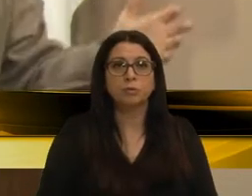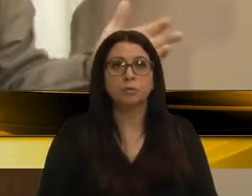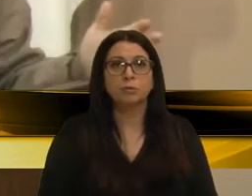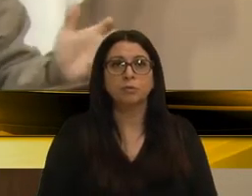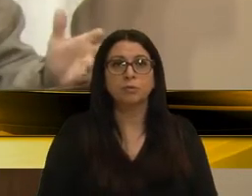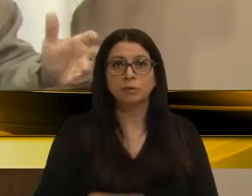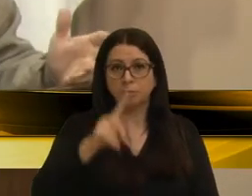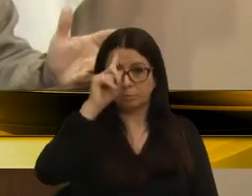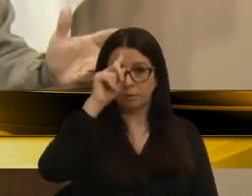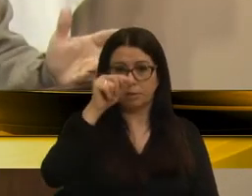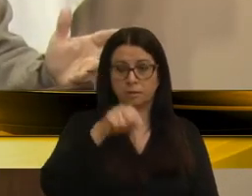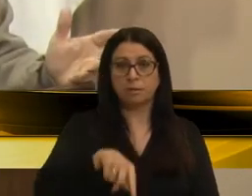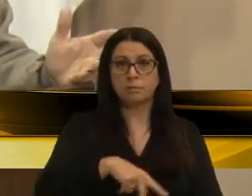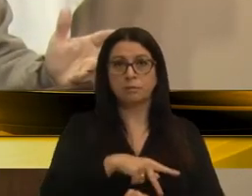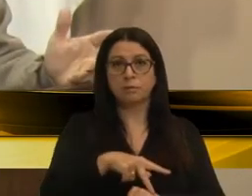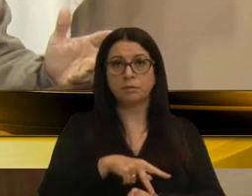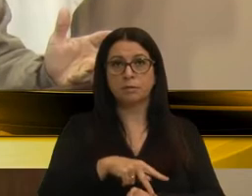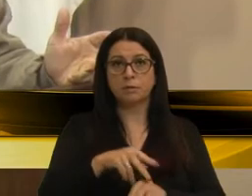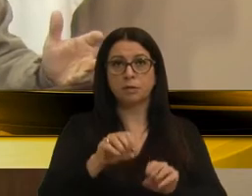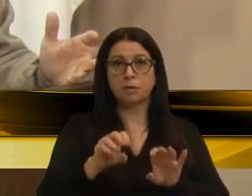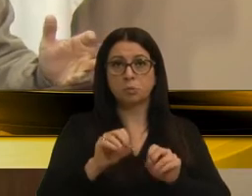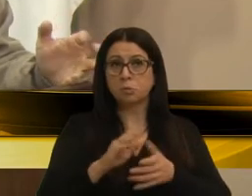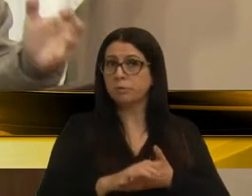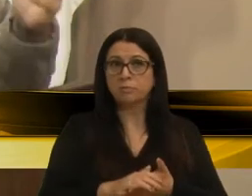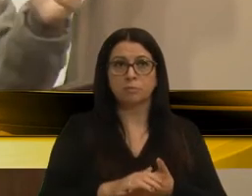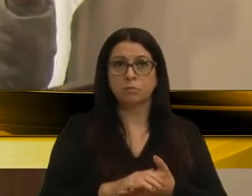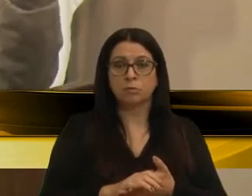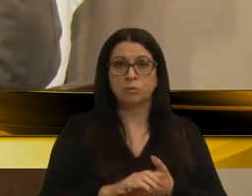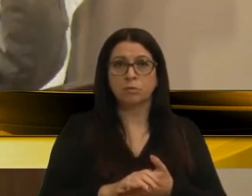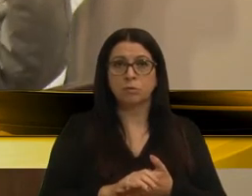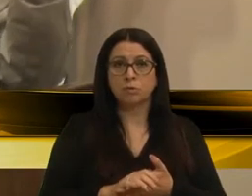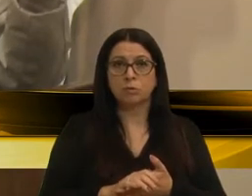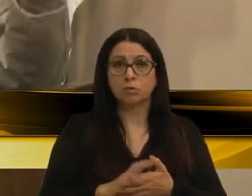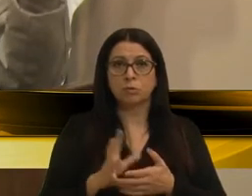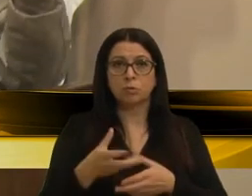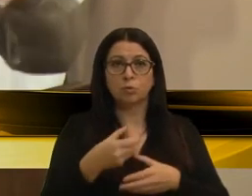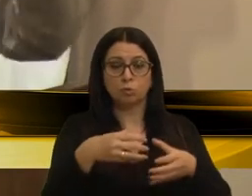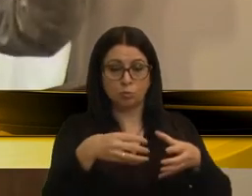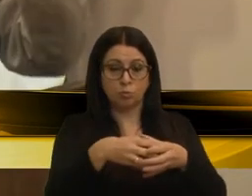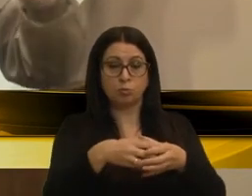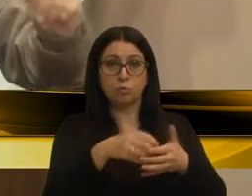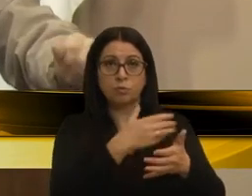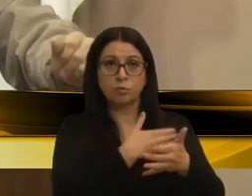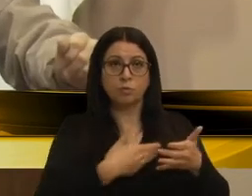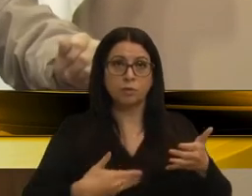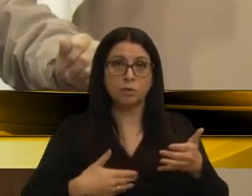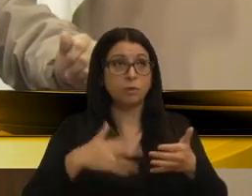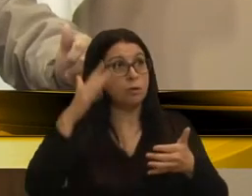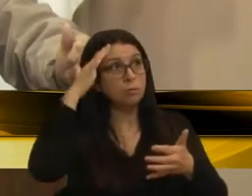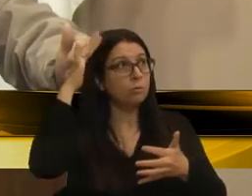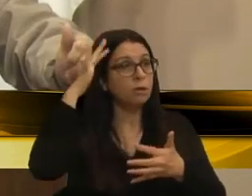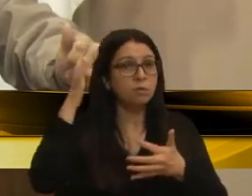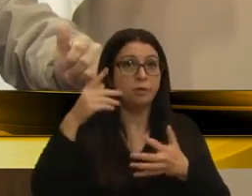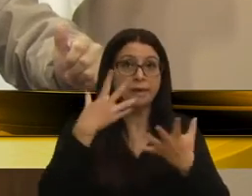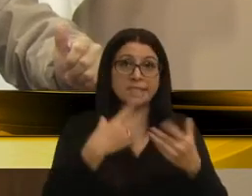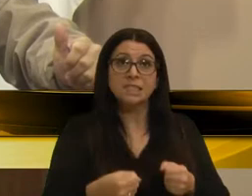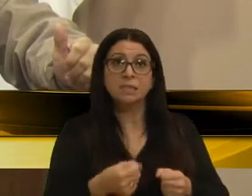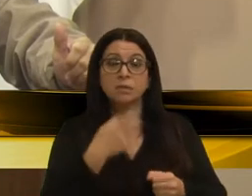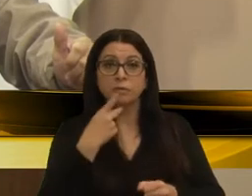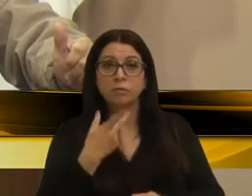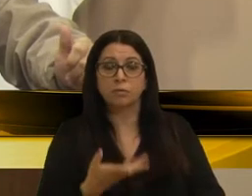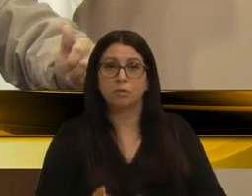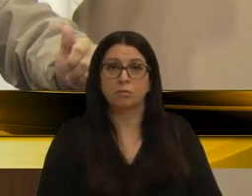ordens para o nosso país aqui na área da educação, e toda a cúpula do governo, os lunáticos, aceita aquilo que ele